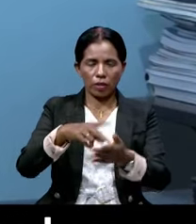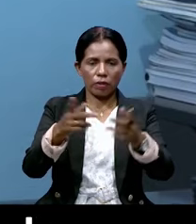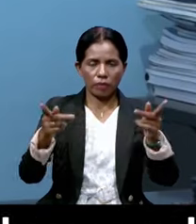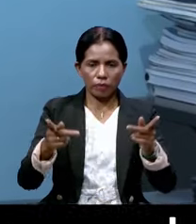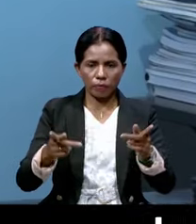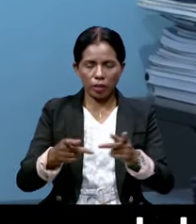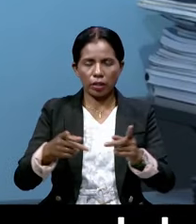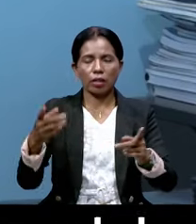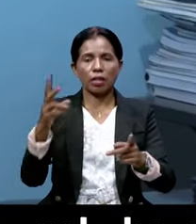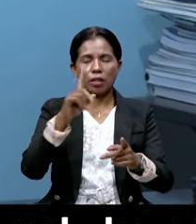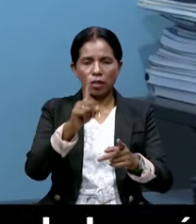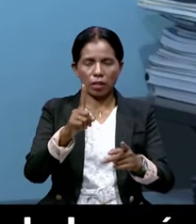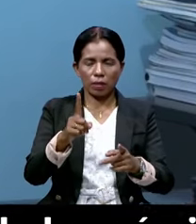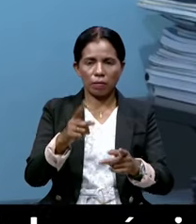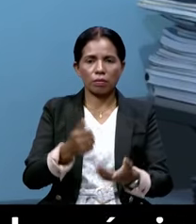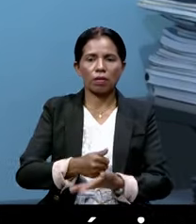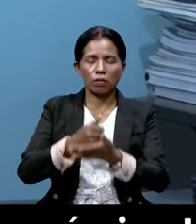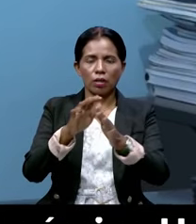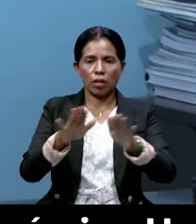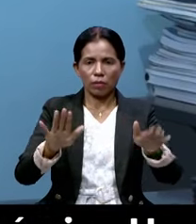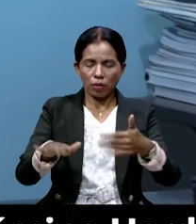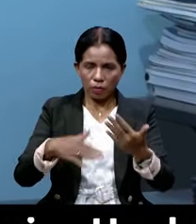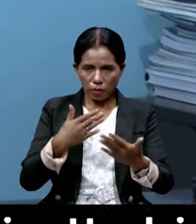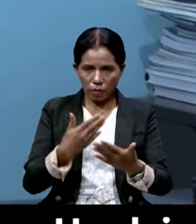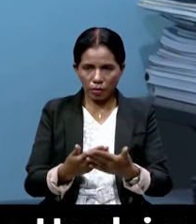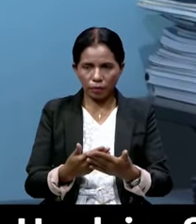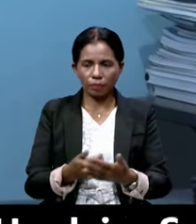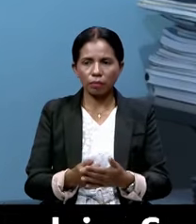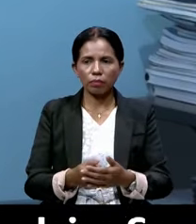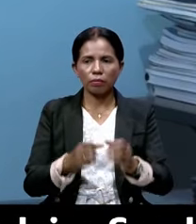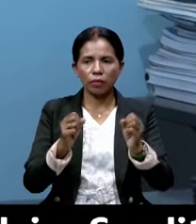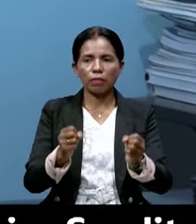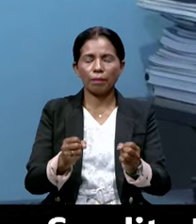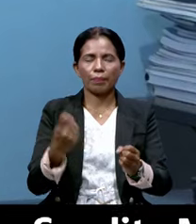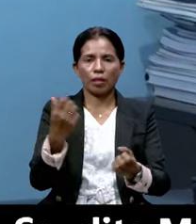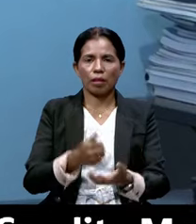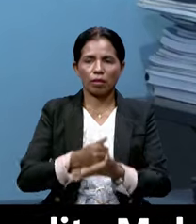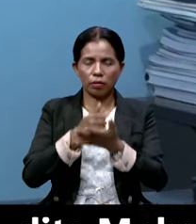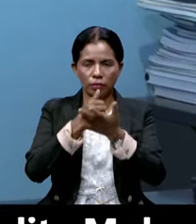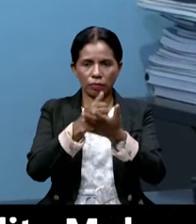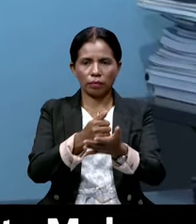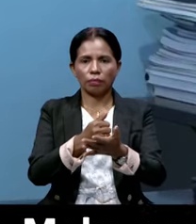juvenil ca o centro acolhimento nebe que bele serve a tu